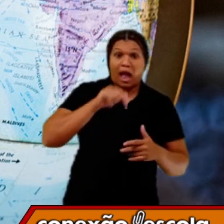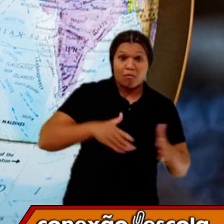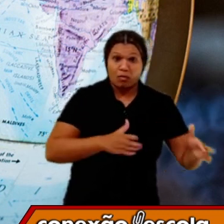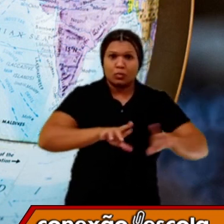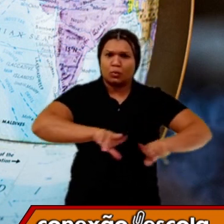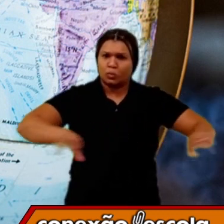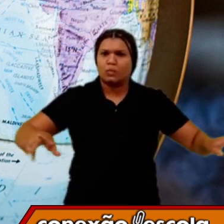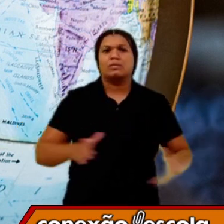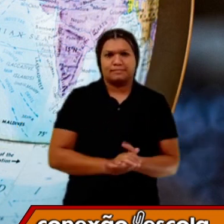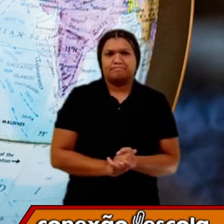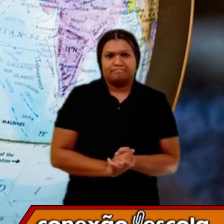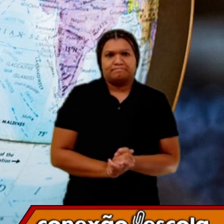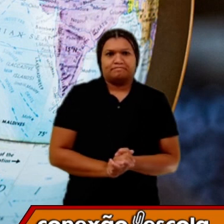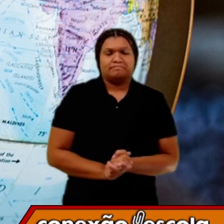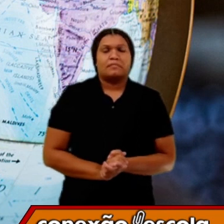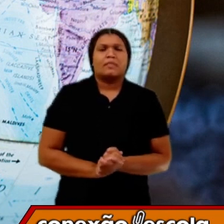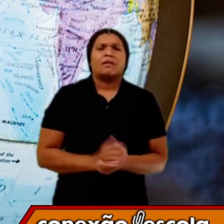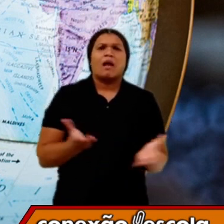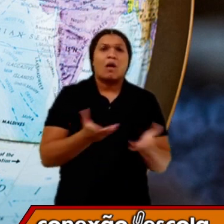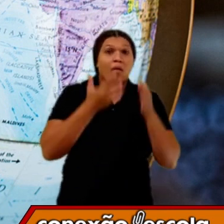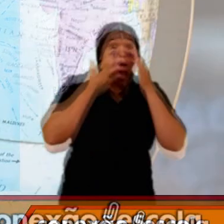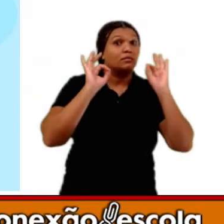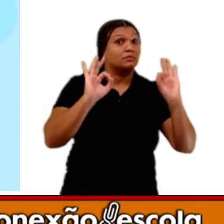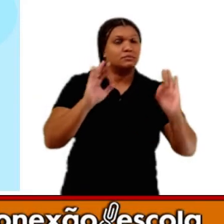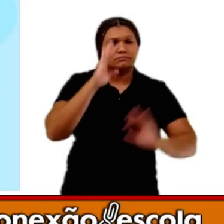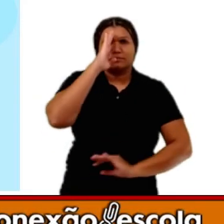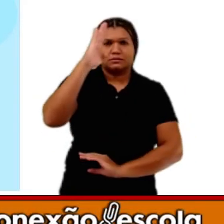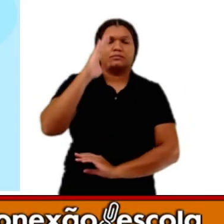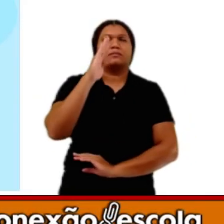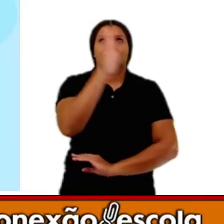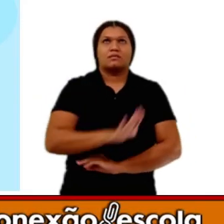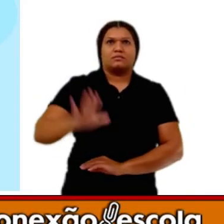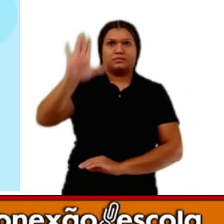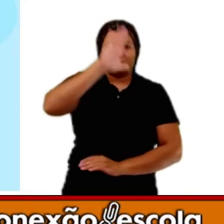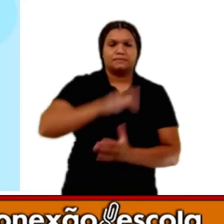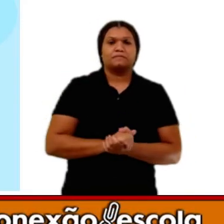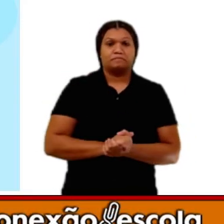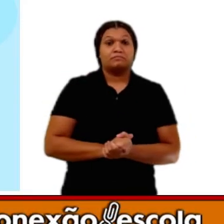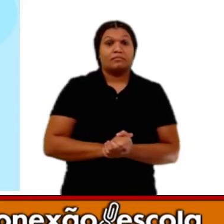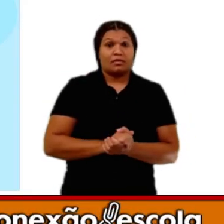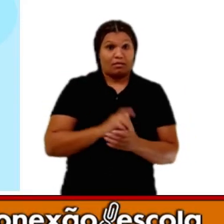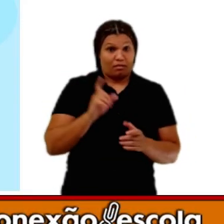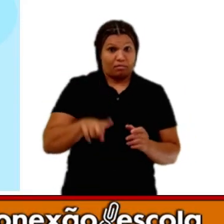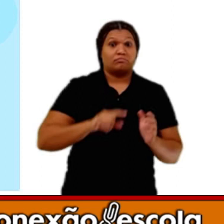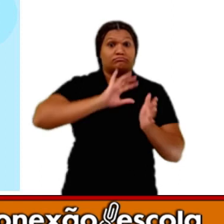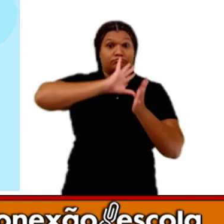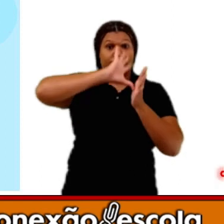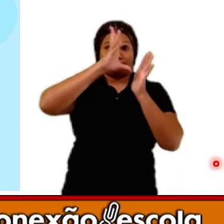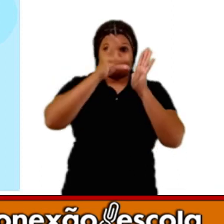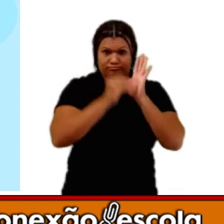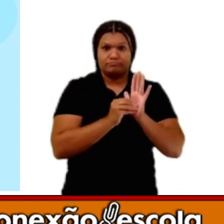conta, né? Se liga aí. Os principais biomas brasileiros, então, é a Amazônia, né,